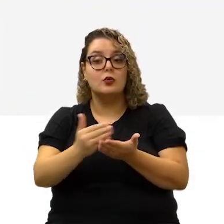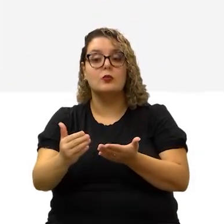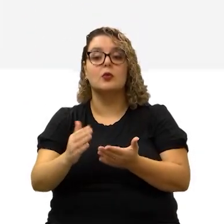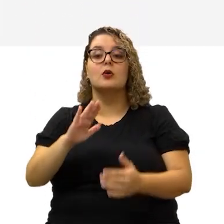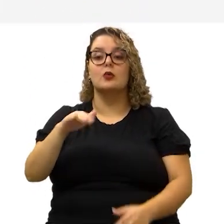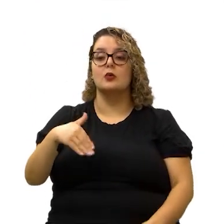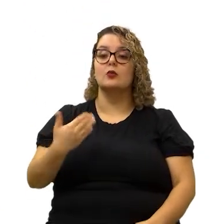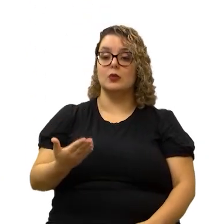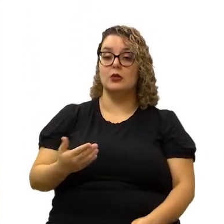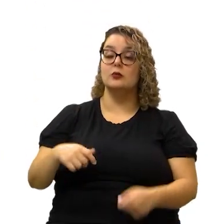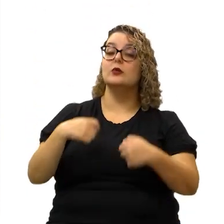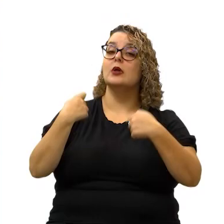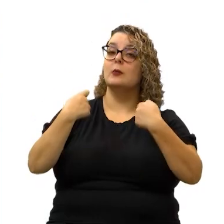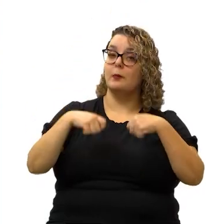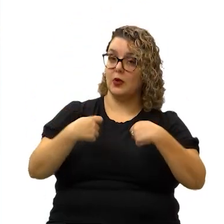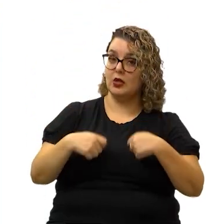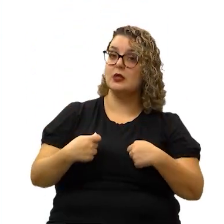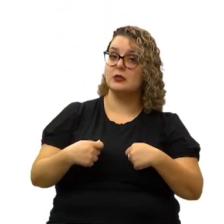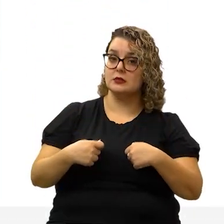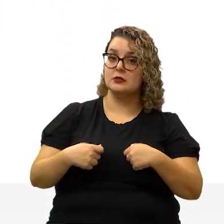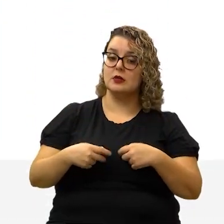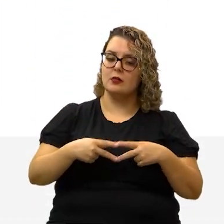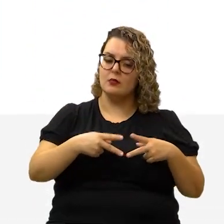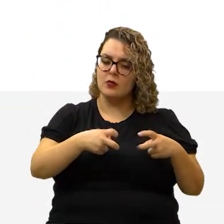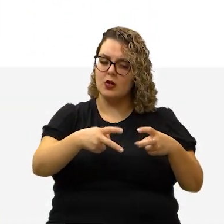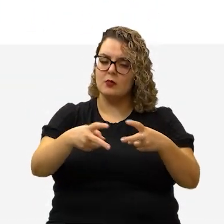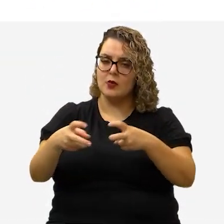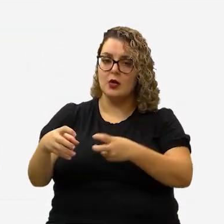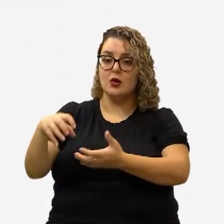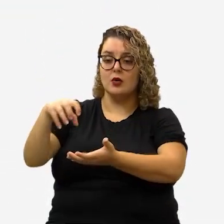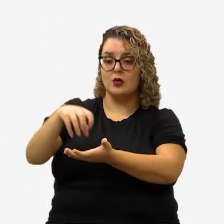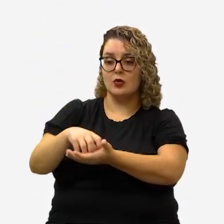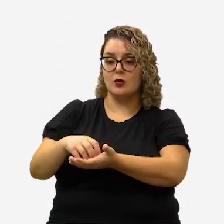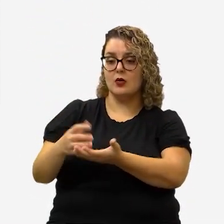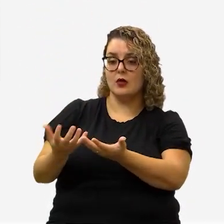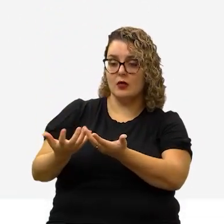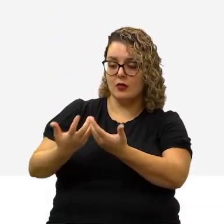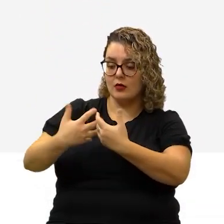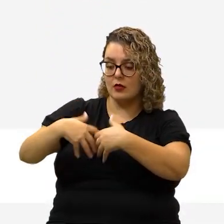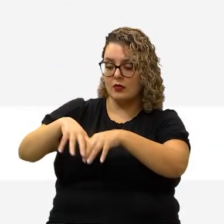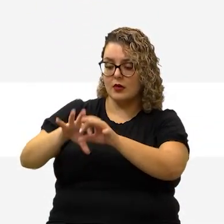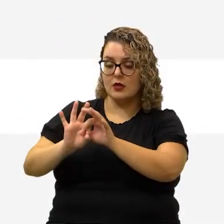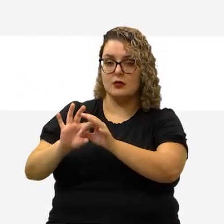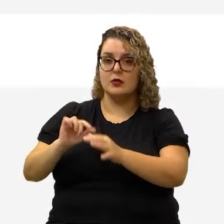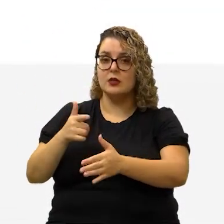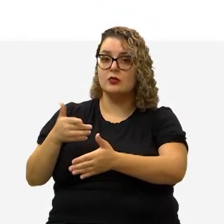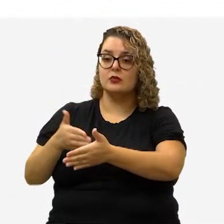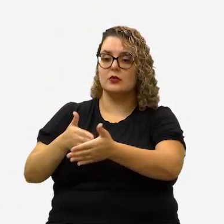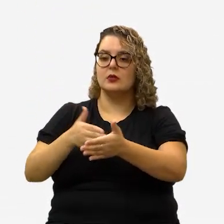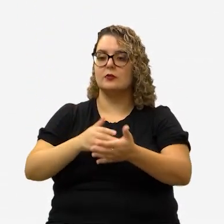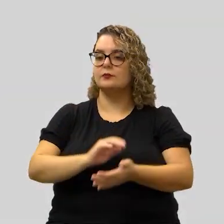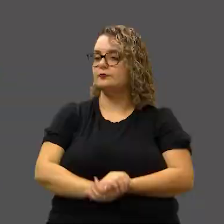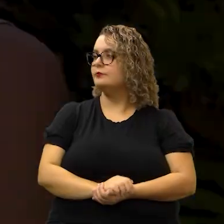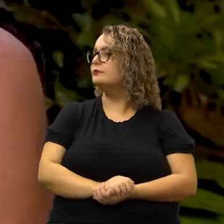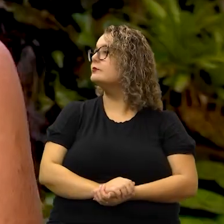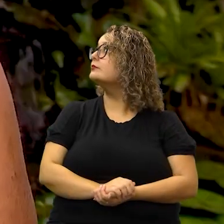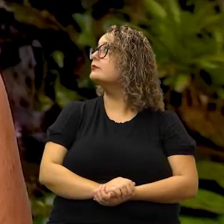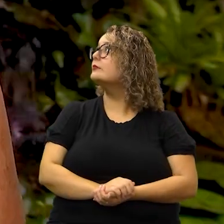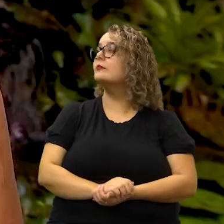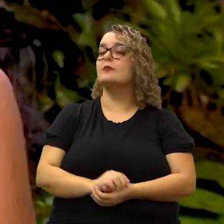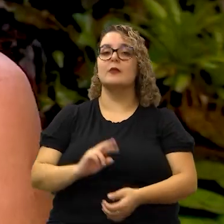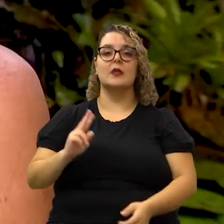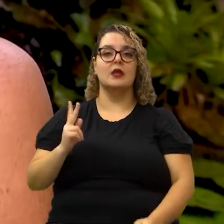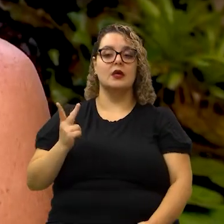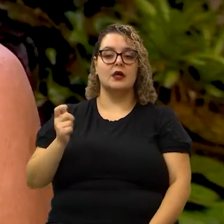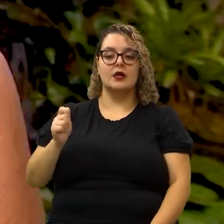Tudo começou a partir de uma necessidade observada na ONG Fraternidade Sem Fronteiras. Com